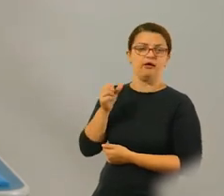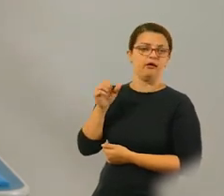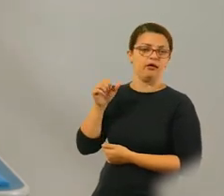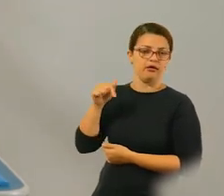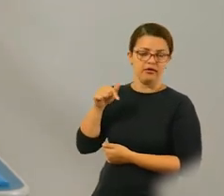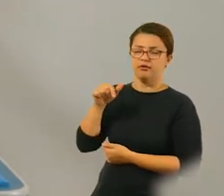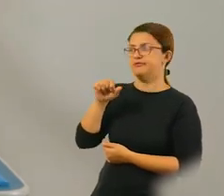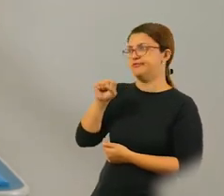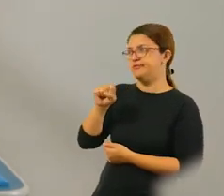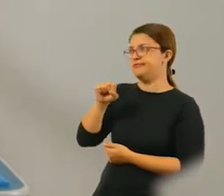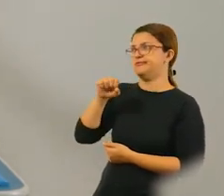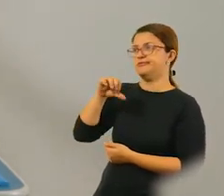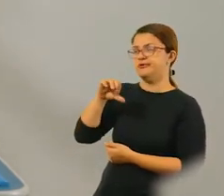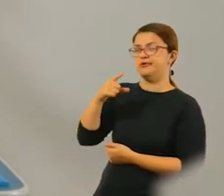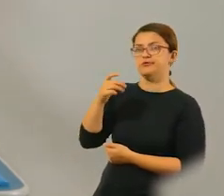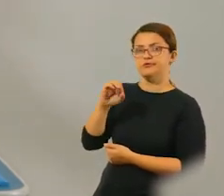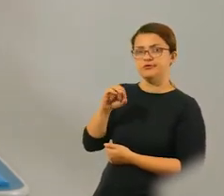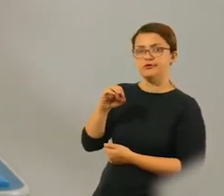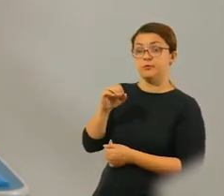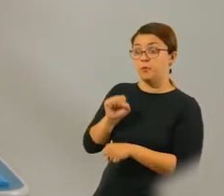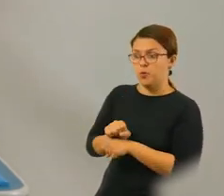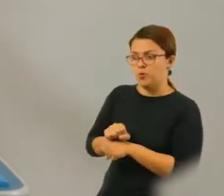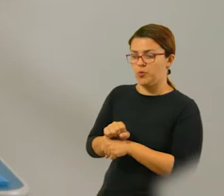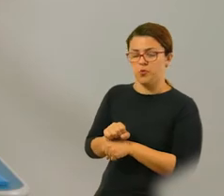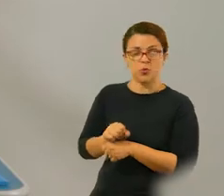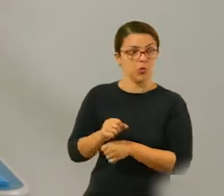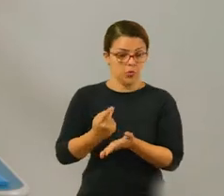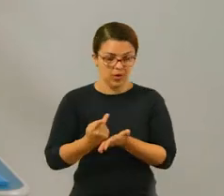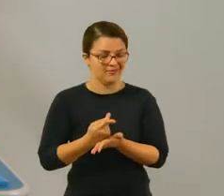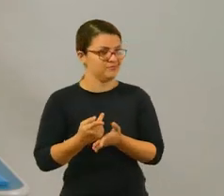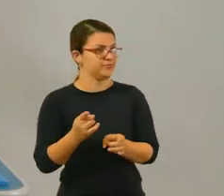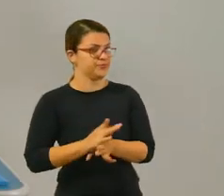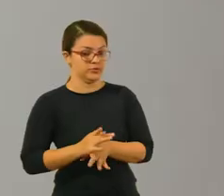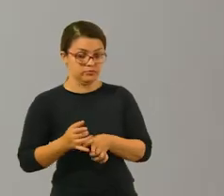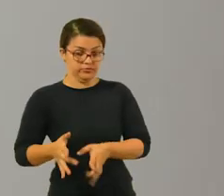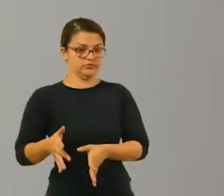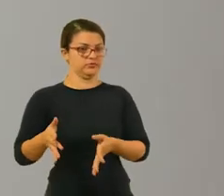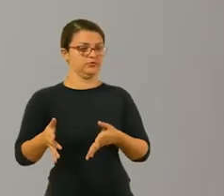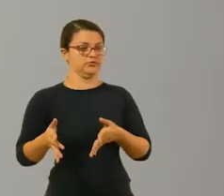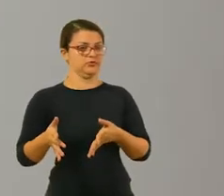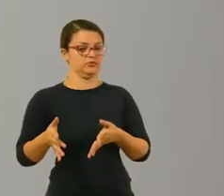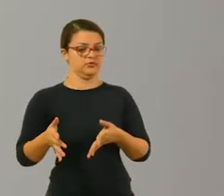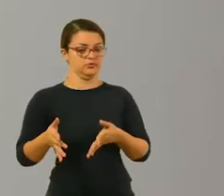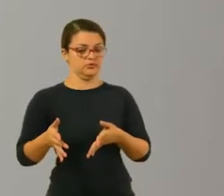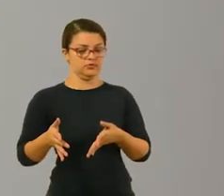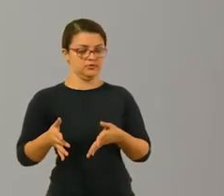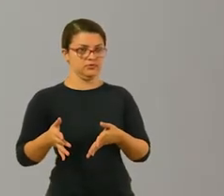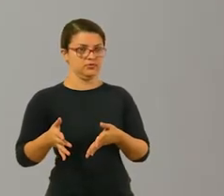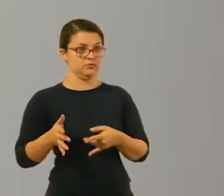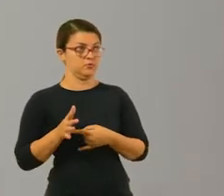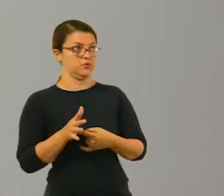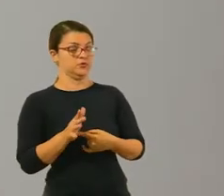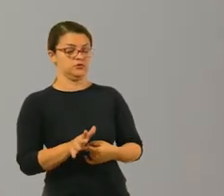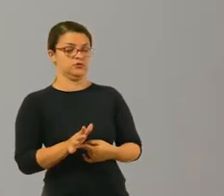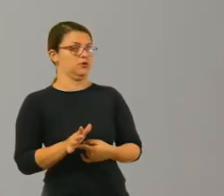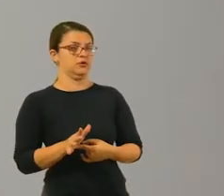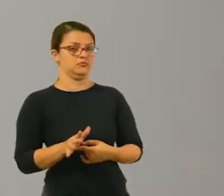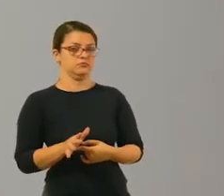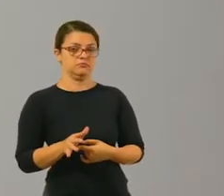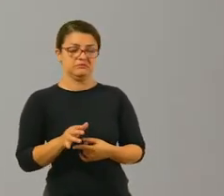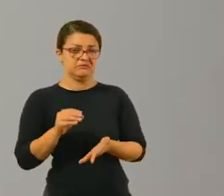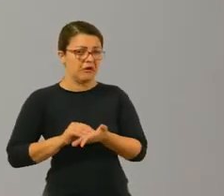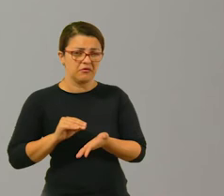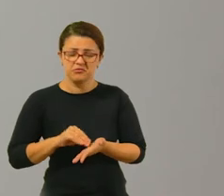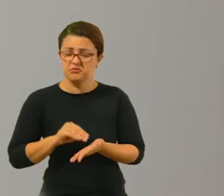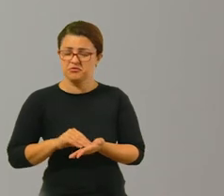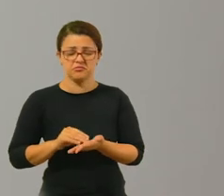4, 5, 6, 7, 8, 9, 10. Parou o desenho. Pronto. A criança tem que